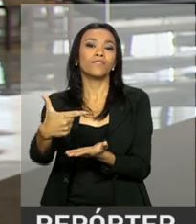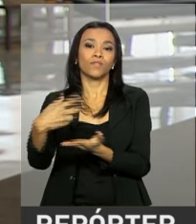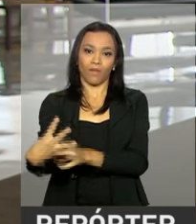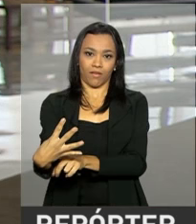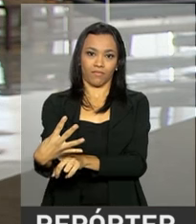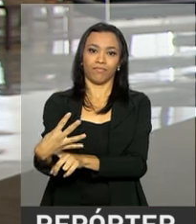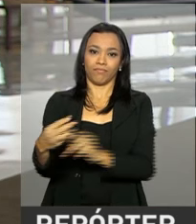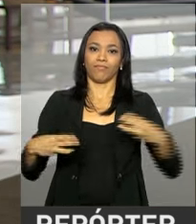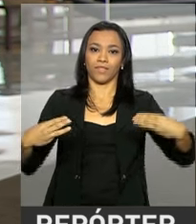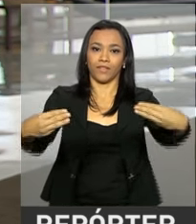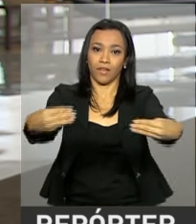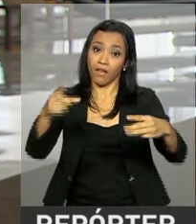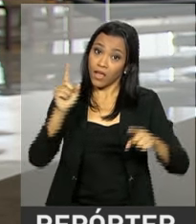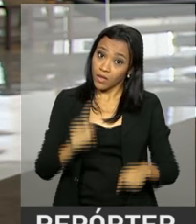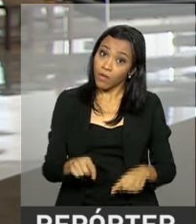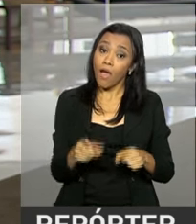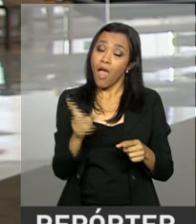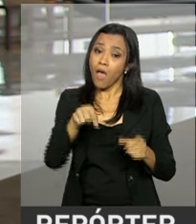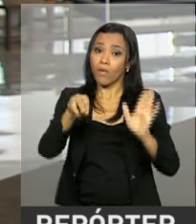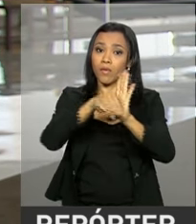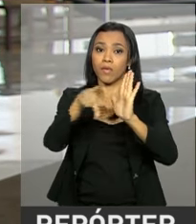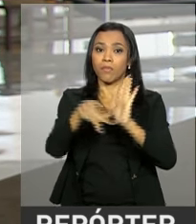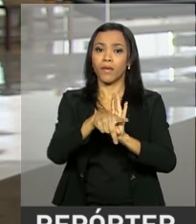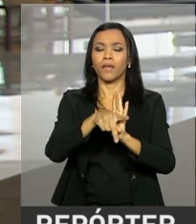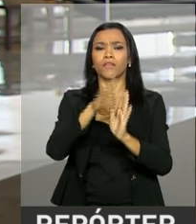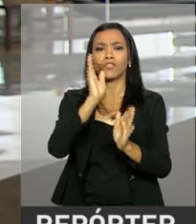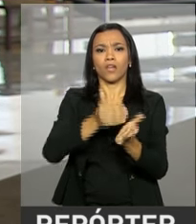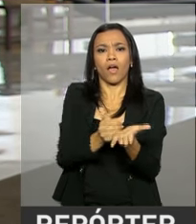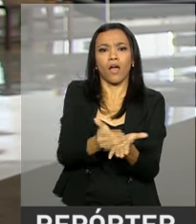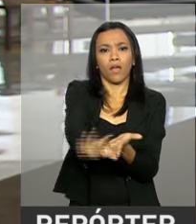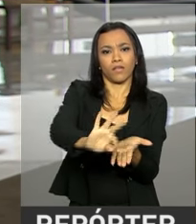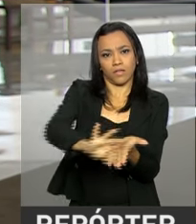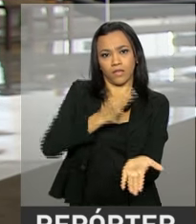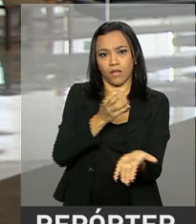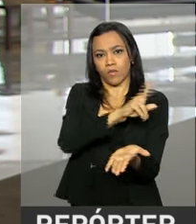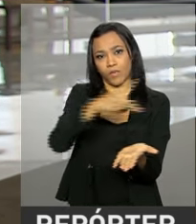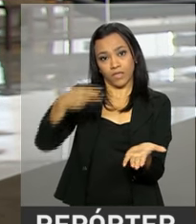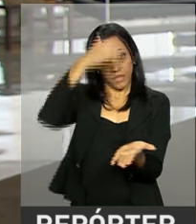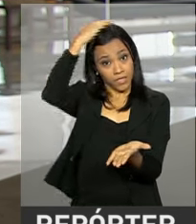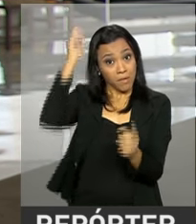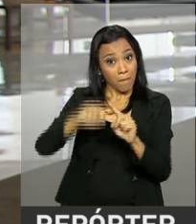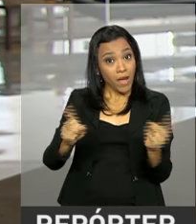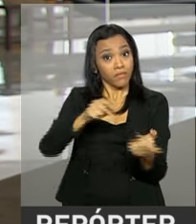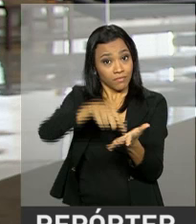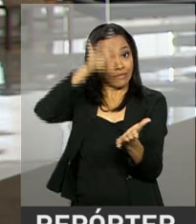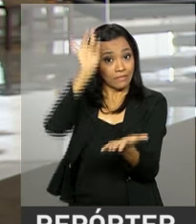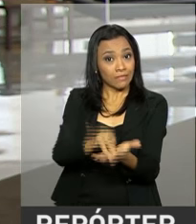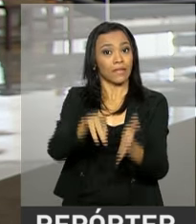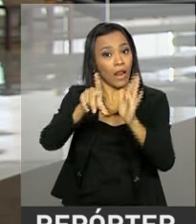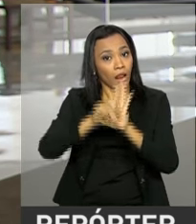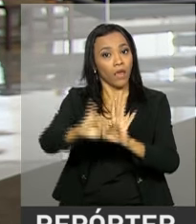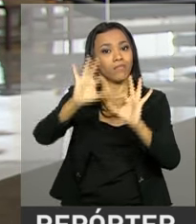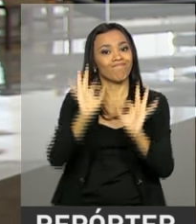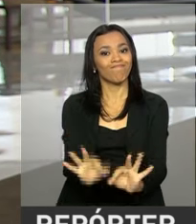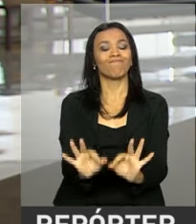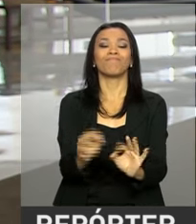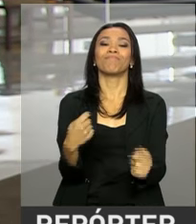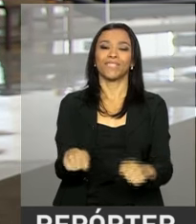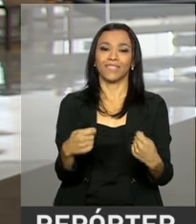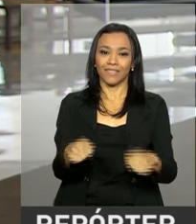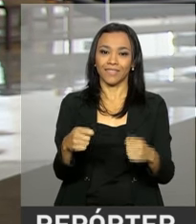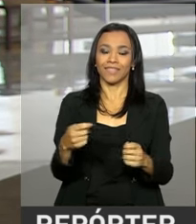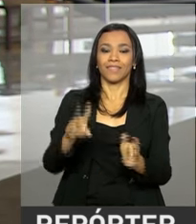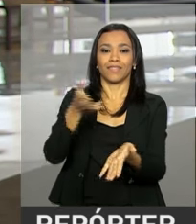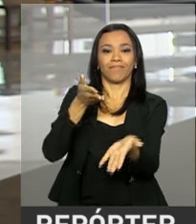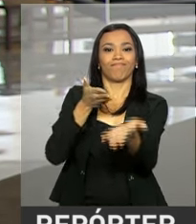é uma Medida Provisória ela está em vigor desde o dia em que foi assinada pelo presidente mas para se transformar em lei definitivamente tem que terminar de passar